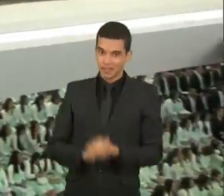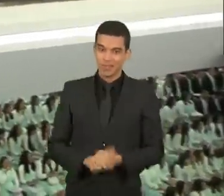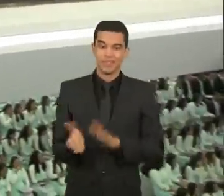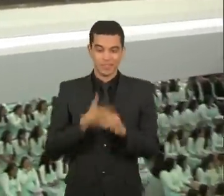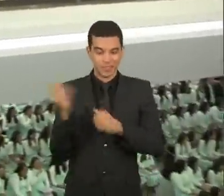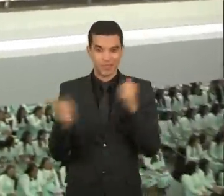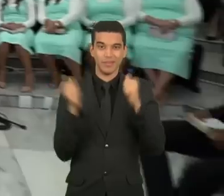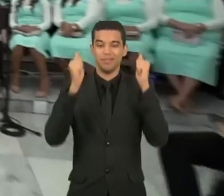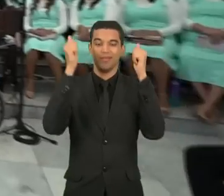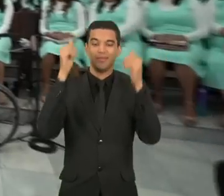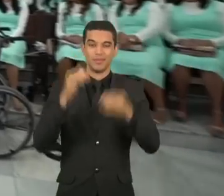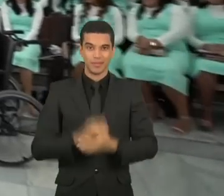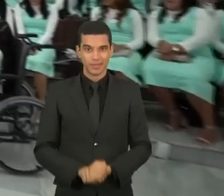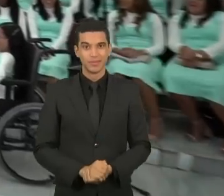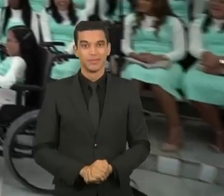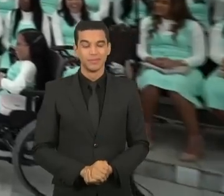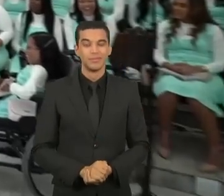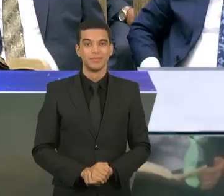Aleluia.